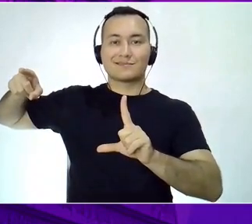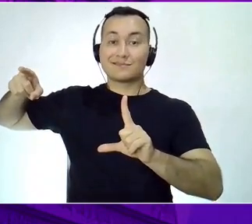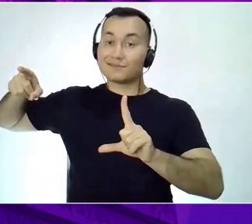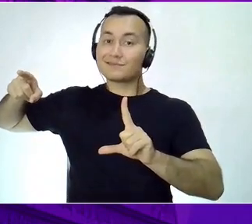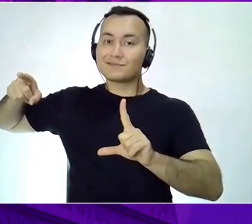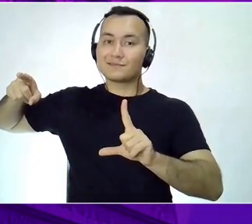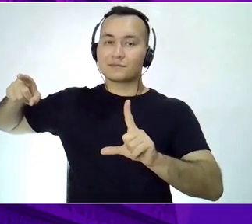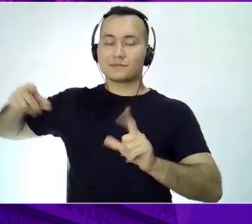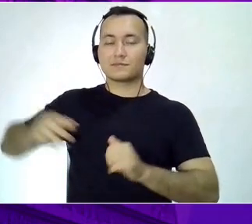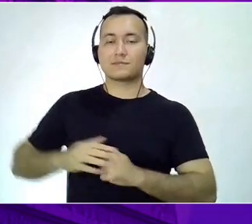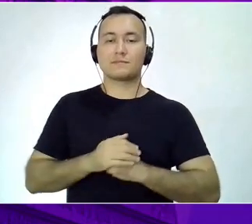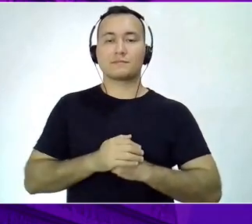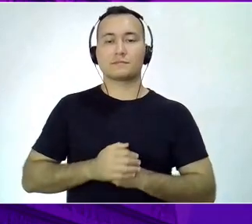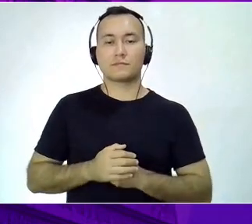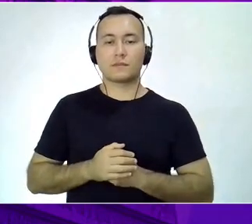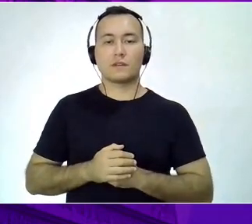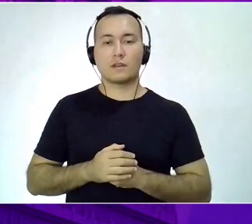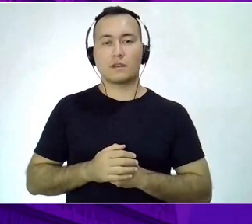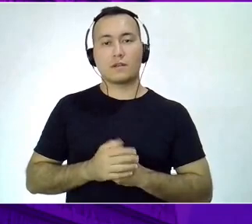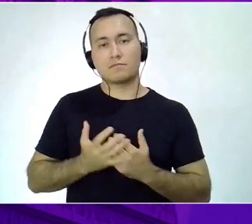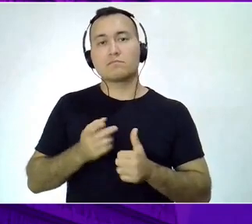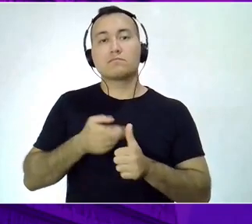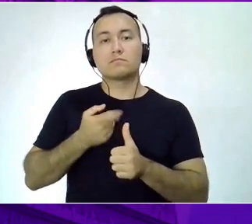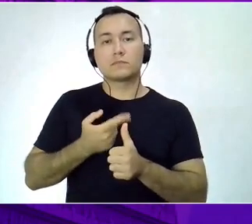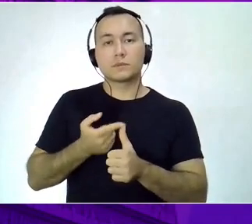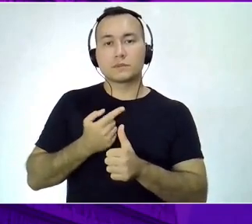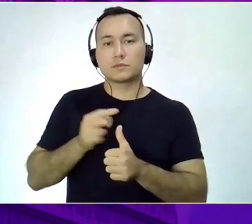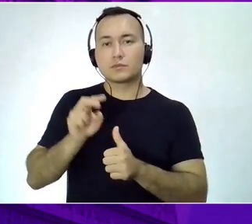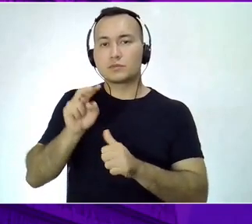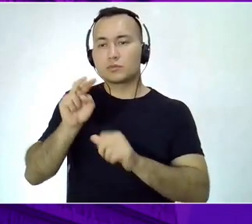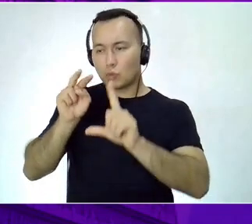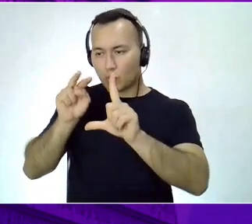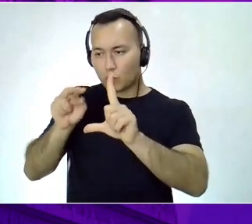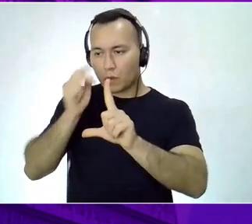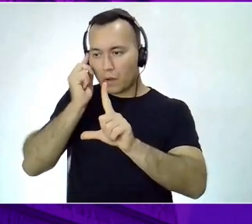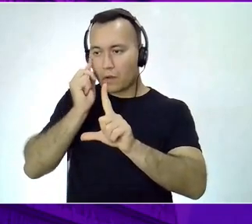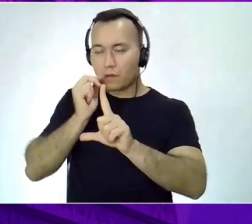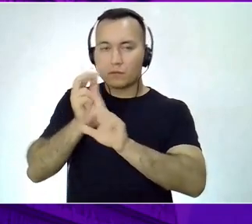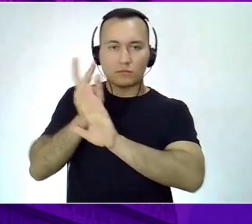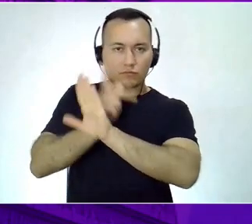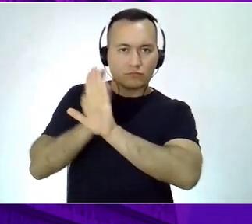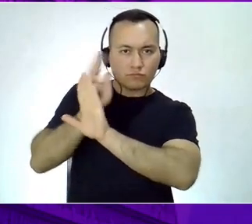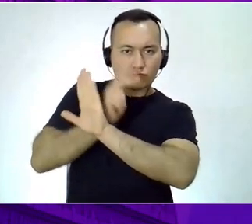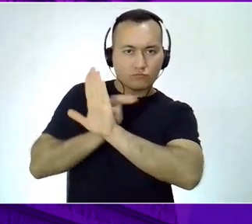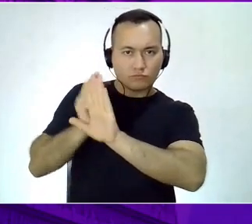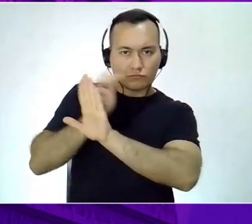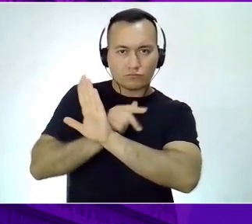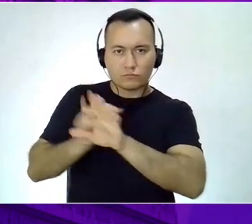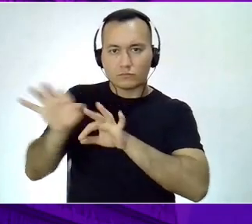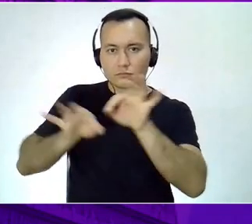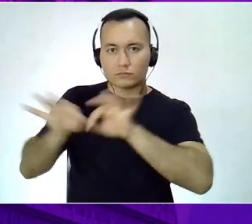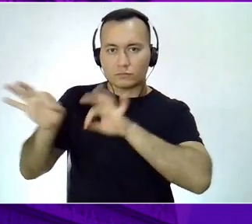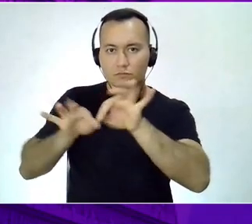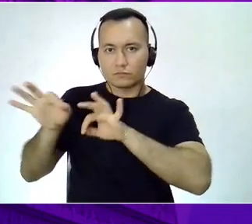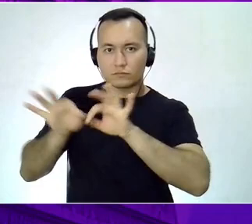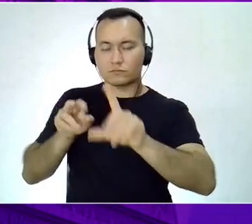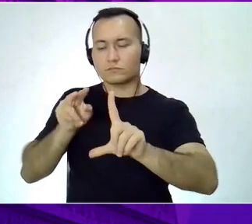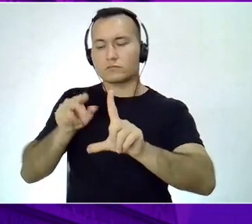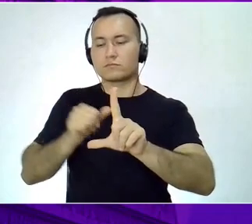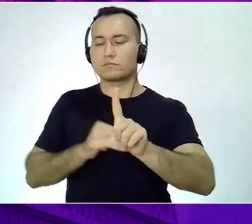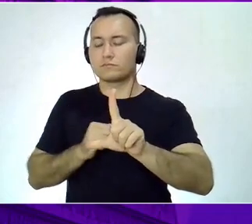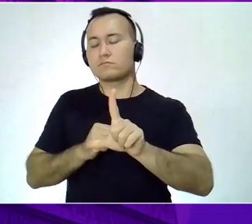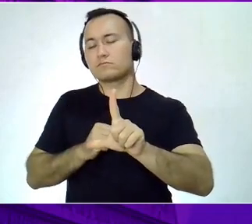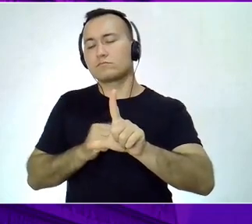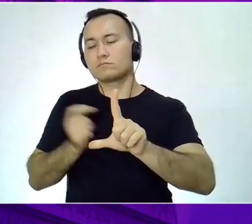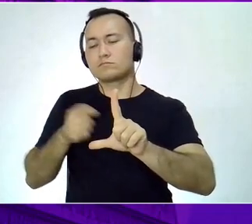inicial, que é feia, que é só para vocês entenderem o comportamento. Mas daí vocês usam ela para entender o que vocês querem contar, e daí vocês